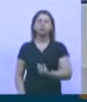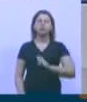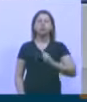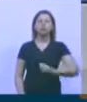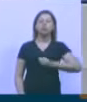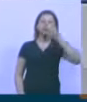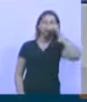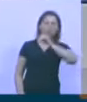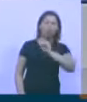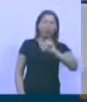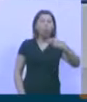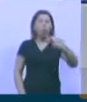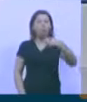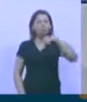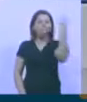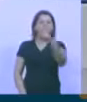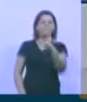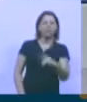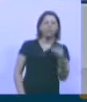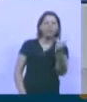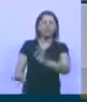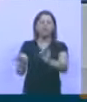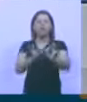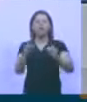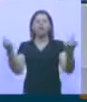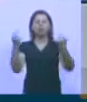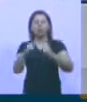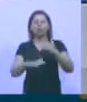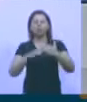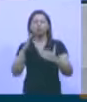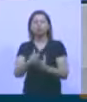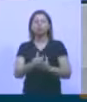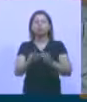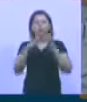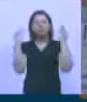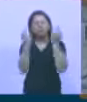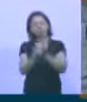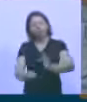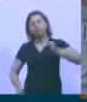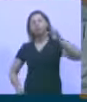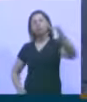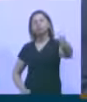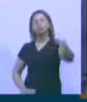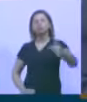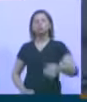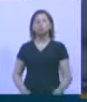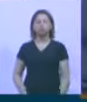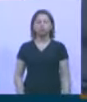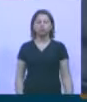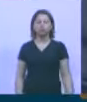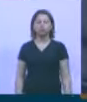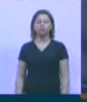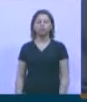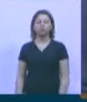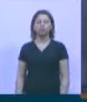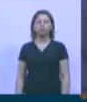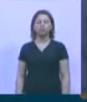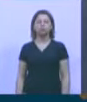um feitiço, uma maldição contra todas as gerações que viriam. That can affect